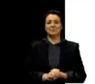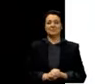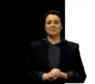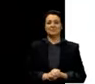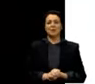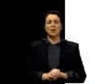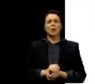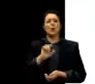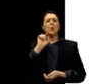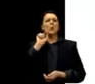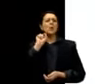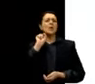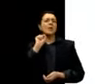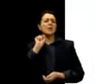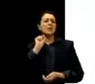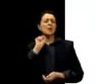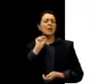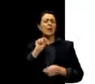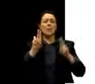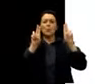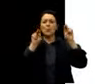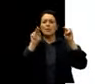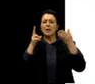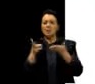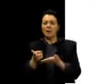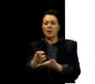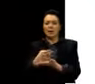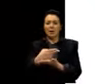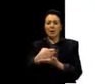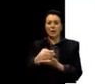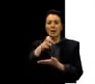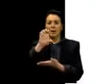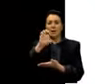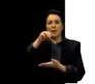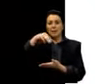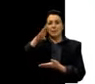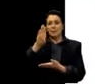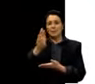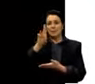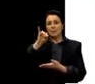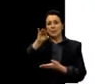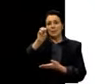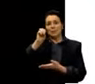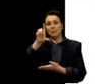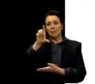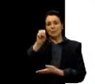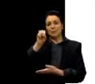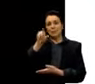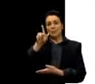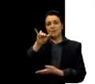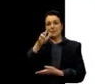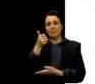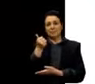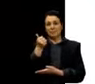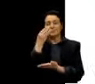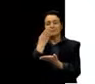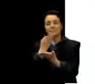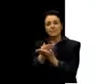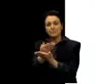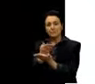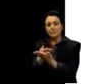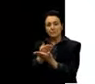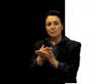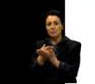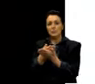Bom, o que seria e do que se trataria a embriologia? Embriologia é o estudo